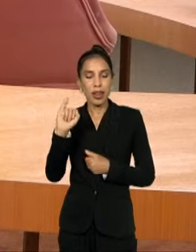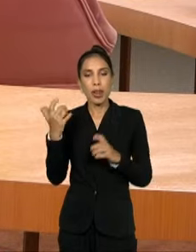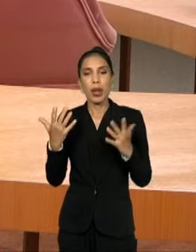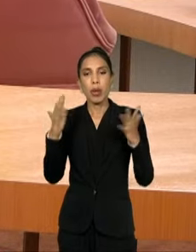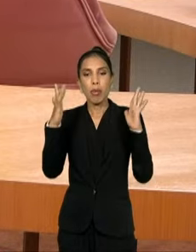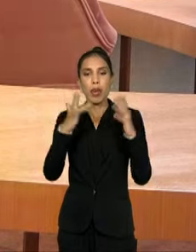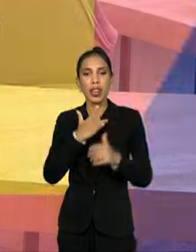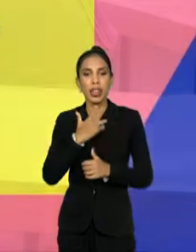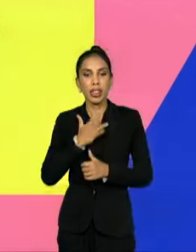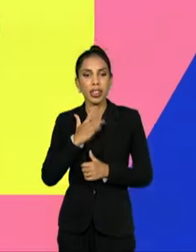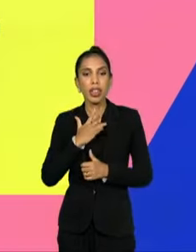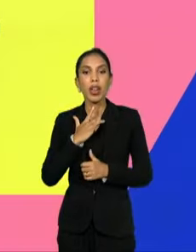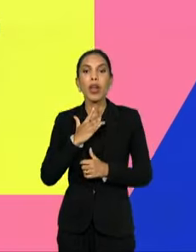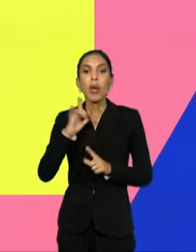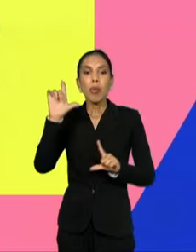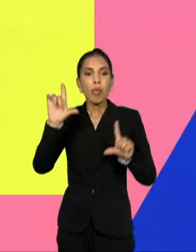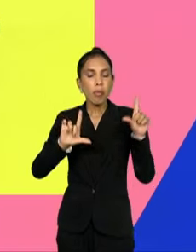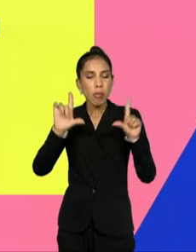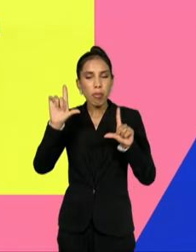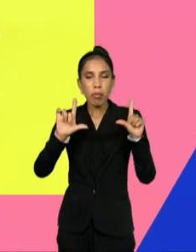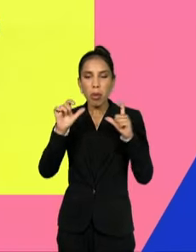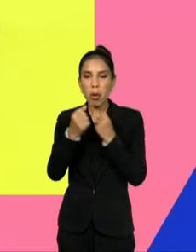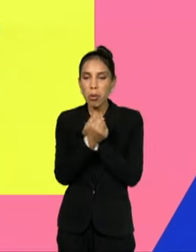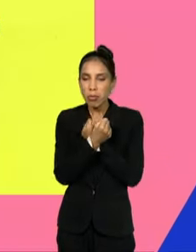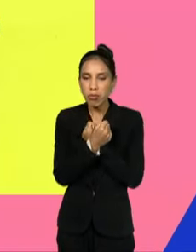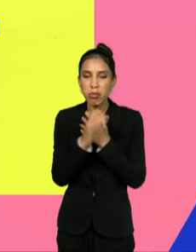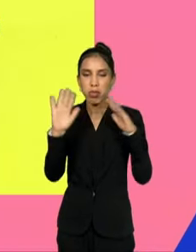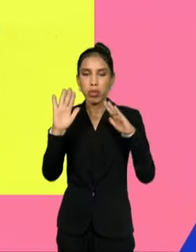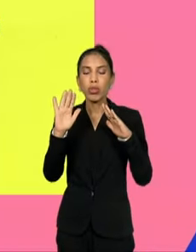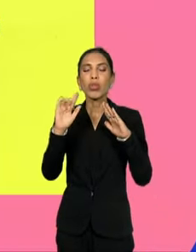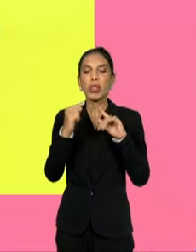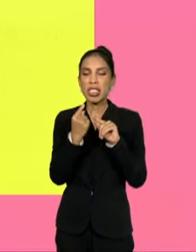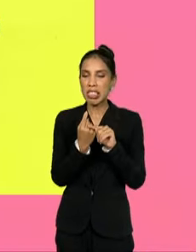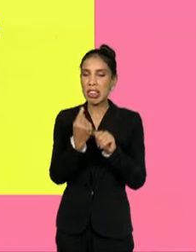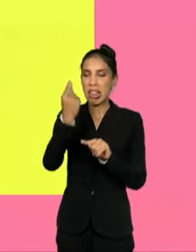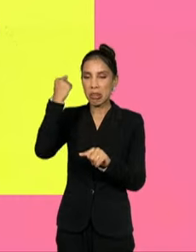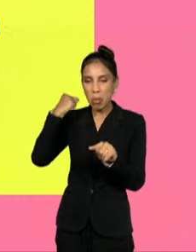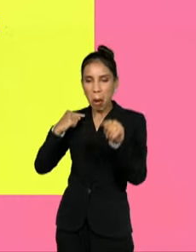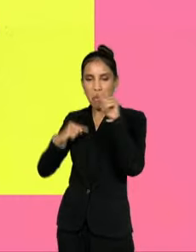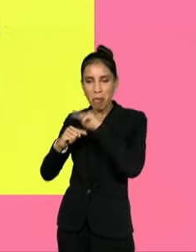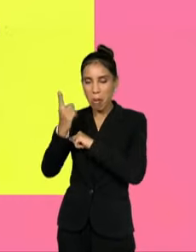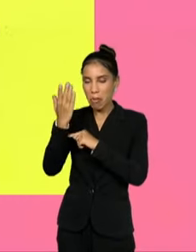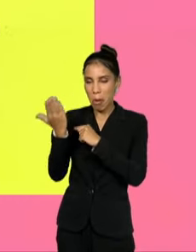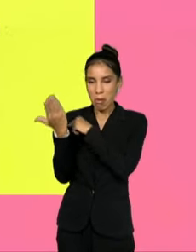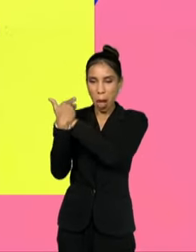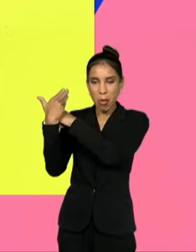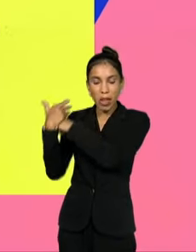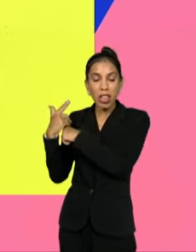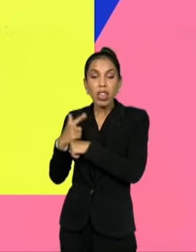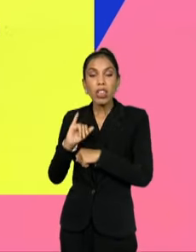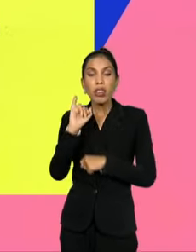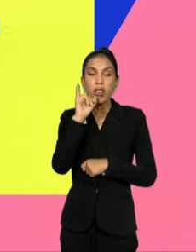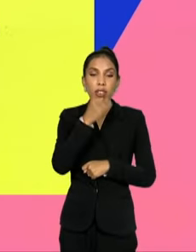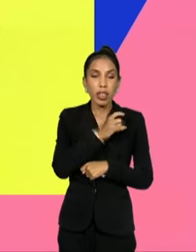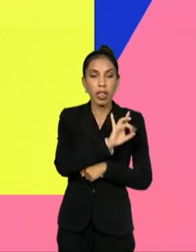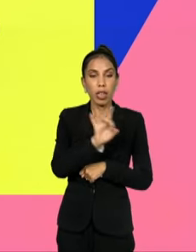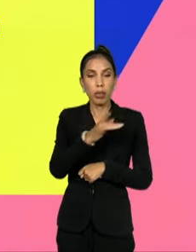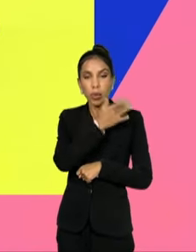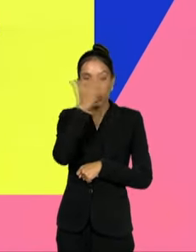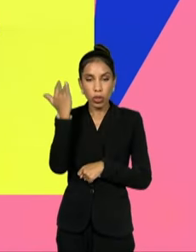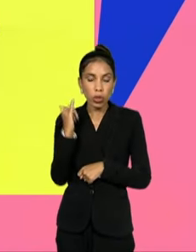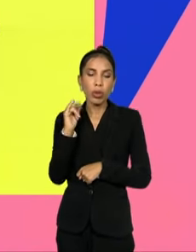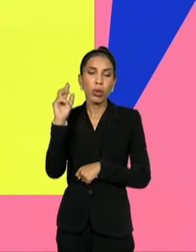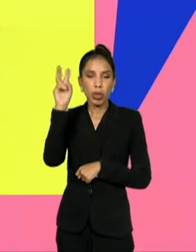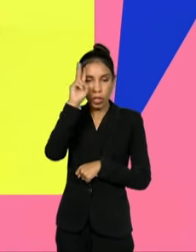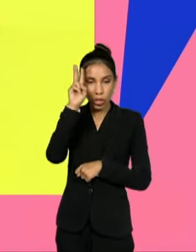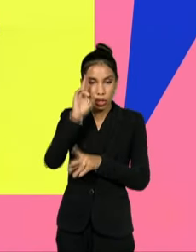Parabéns, Cissa. Cada programa supera o anterior. Infelizmente, cada um de nós temos uma história triste para contar e é muito importante o